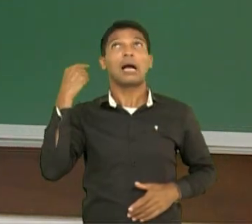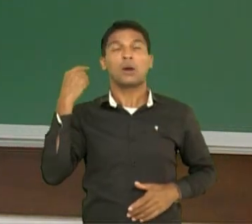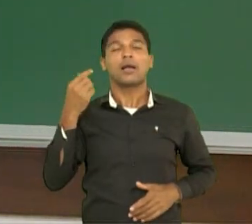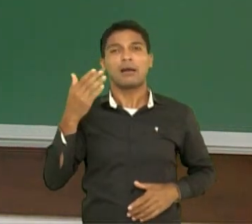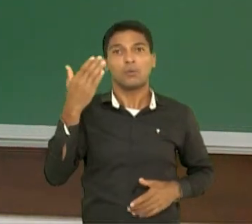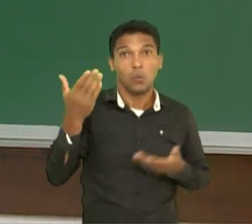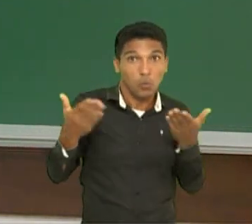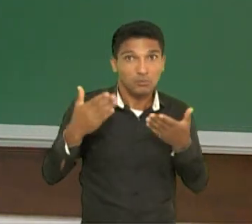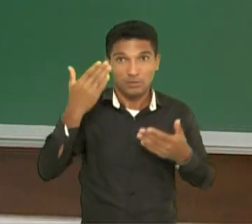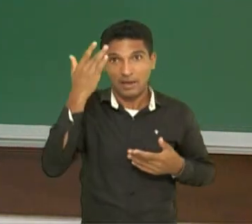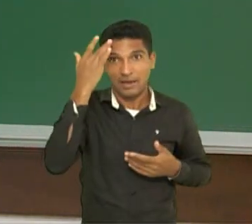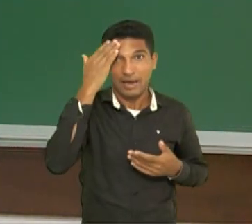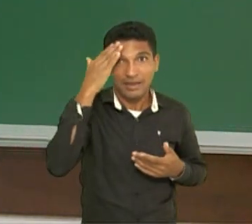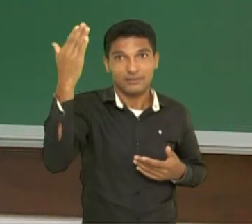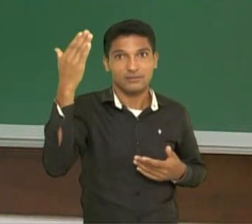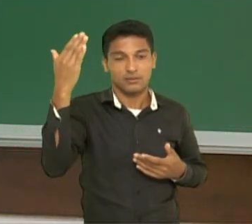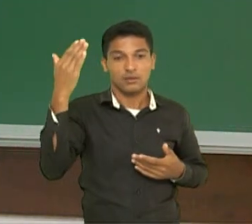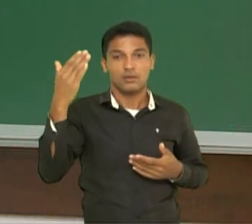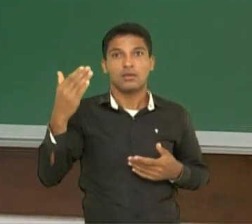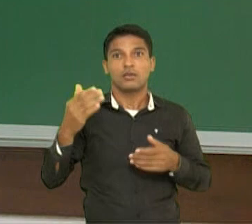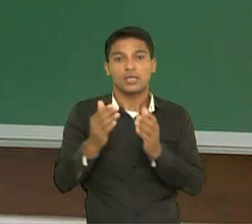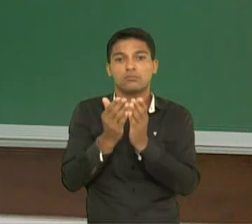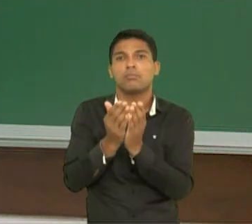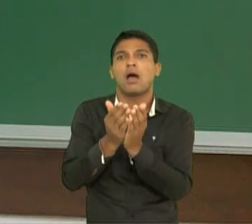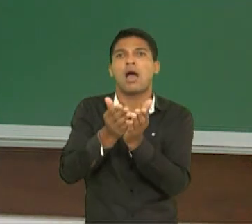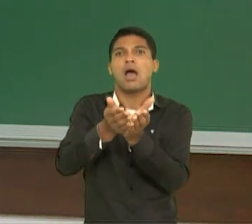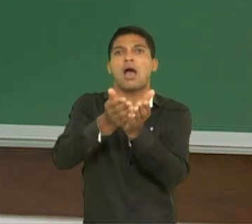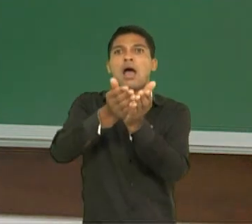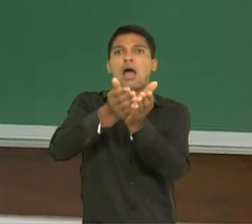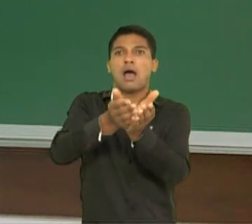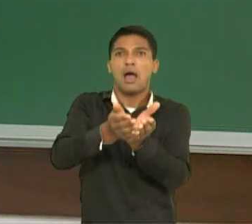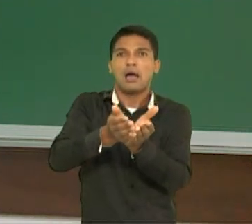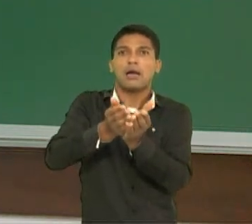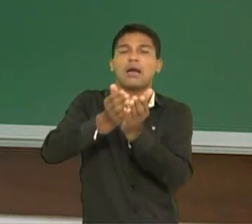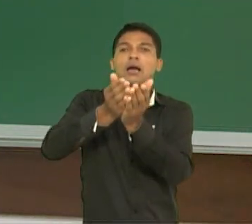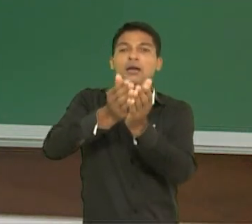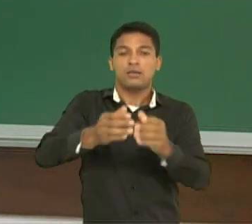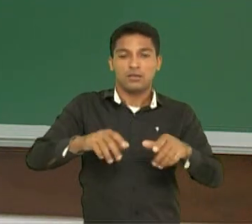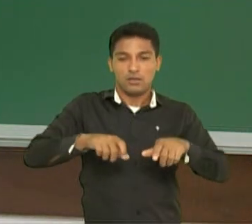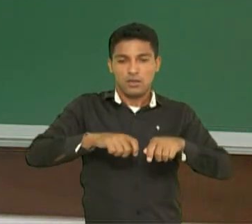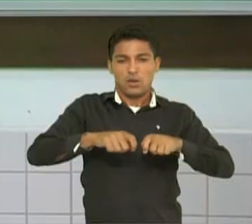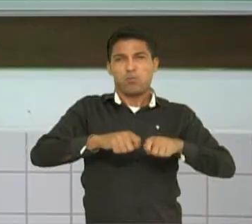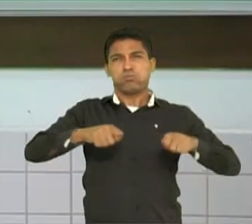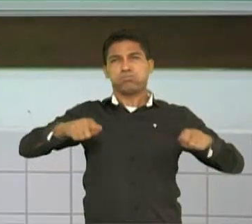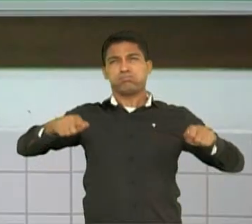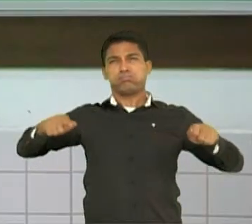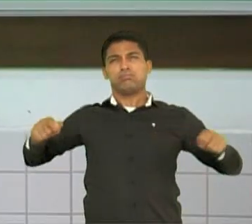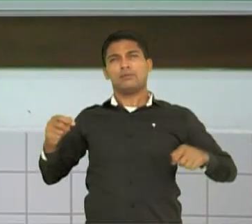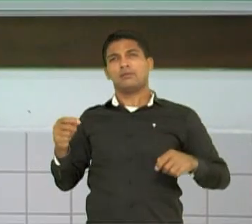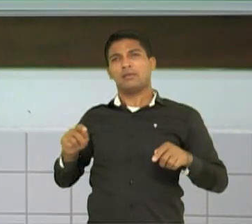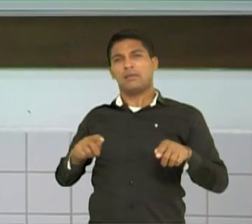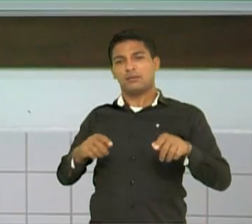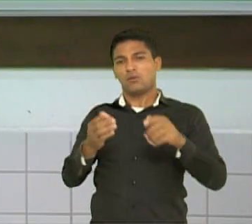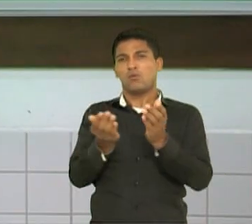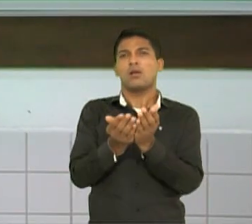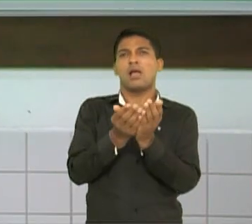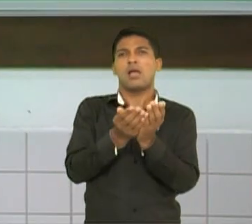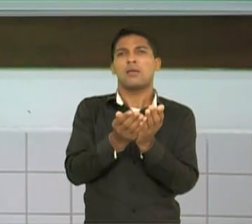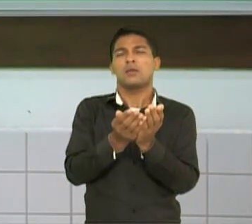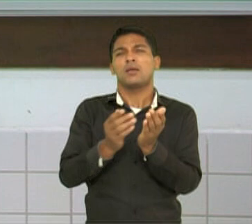então eles tentam acompanhar a procissão tocando nessa corda que tem centenas de metros. É uma festa muito